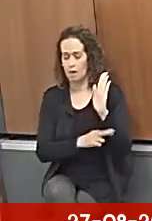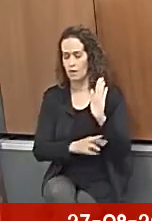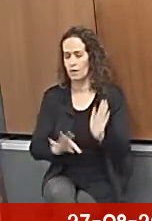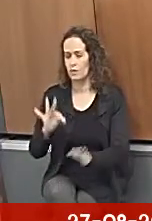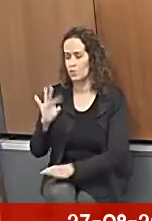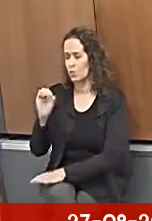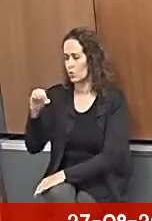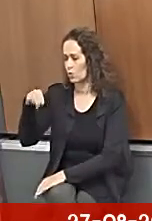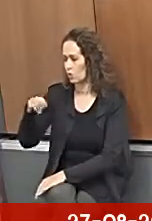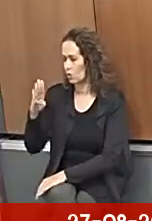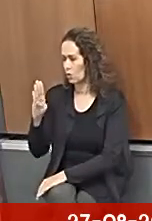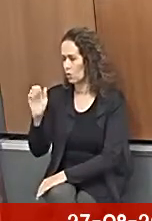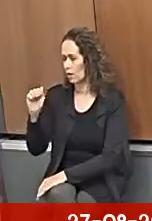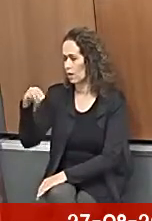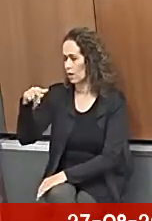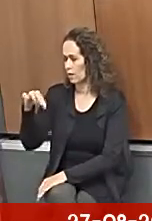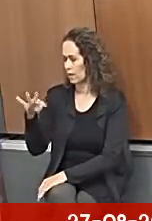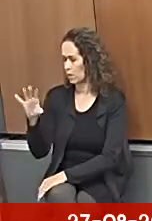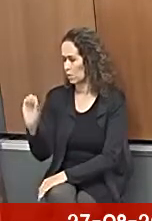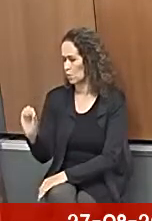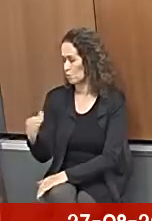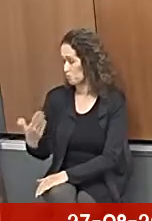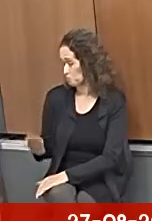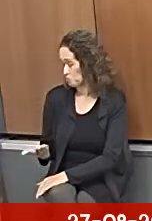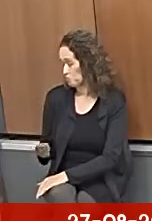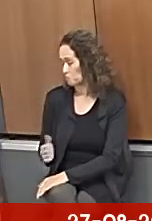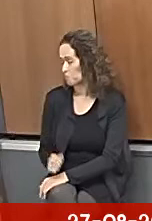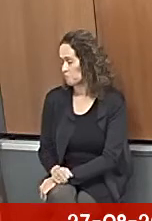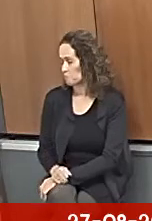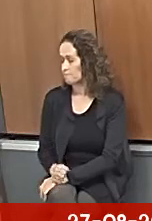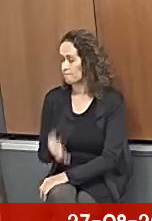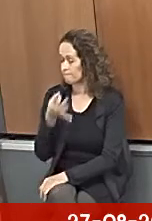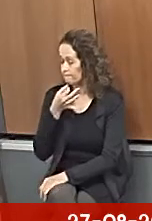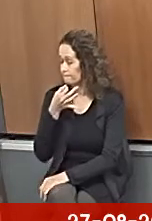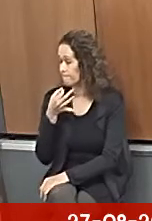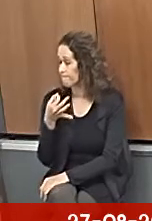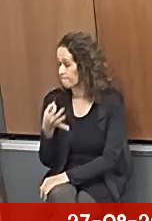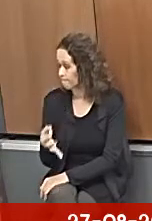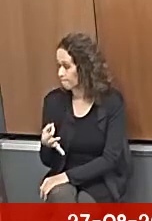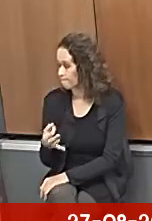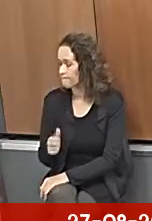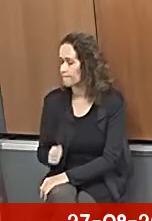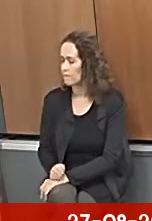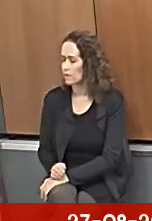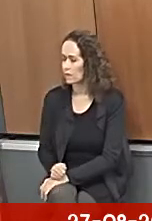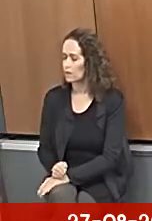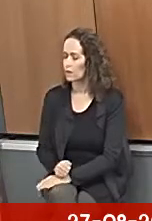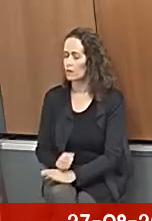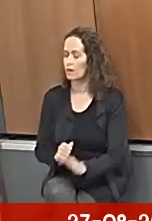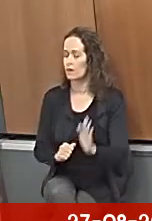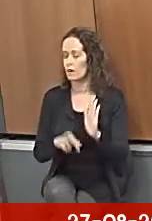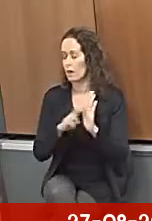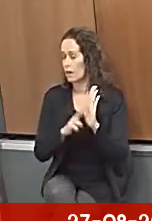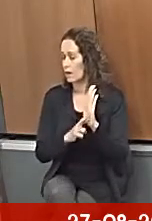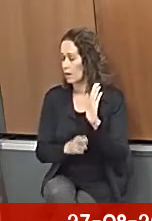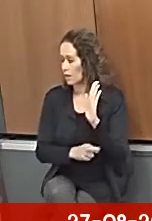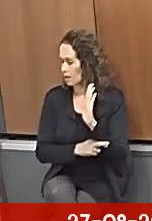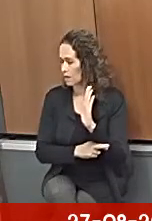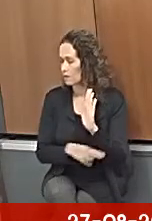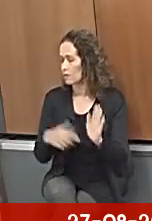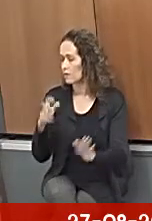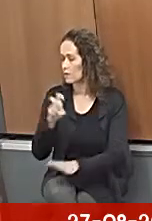colocou só que aí eu coloco o senhor seguinte questão através da instrução normativa número um de 25 de novembro de